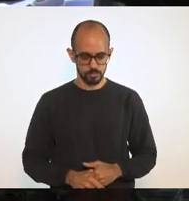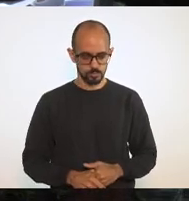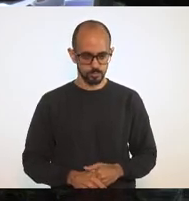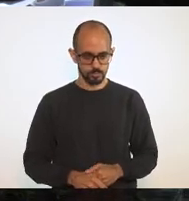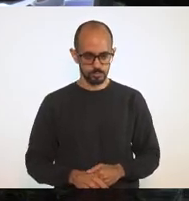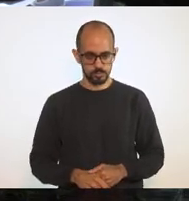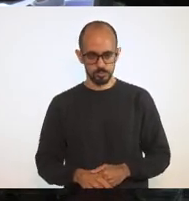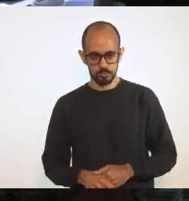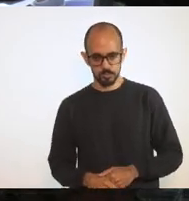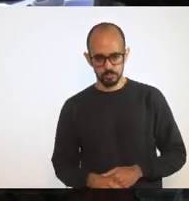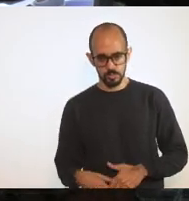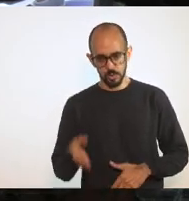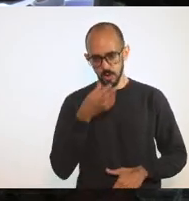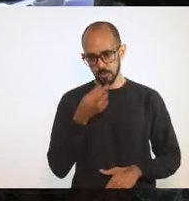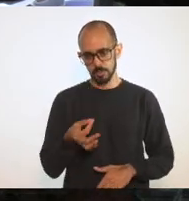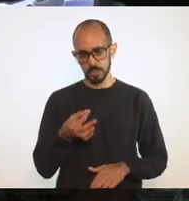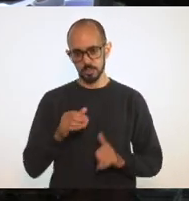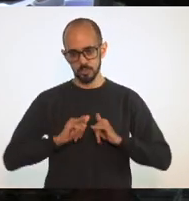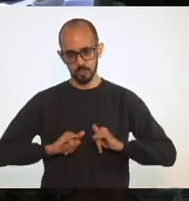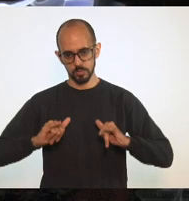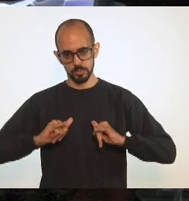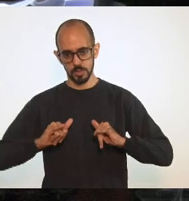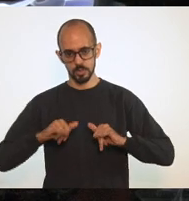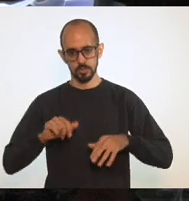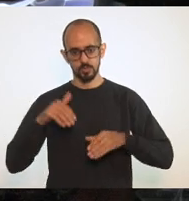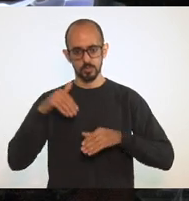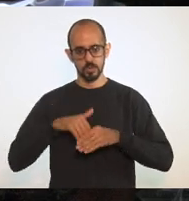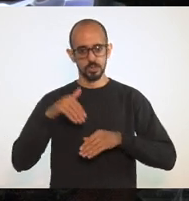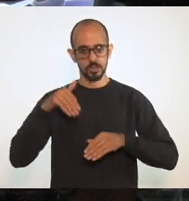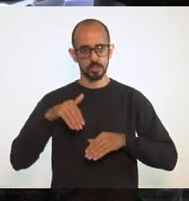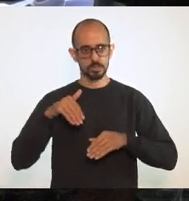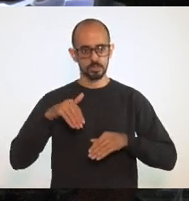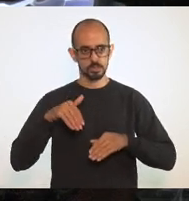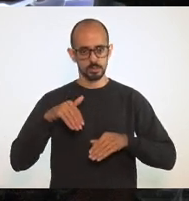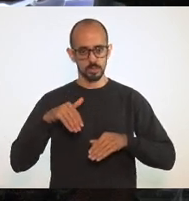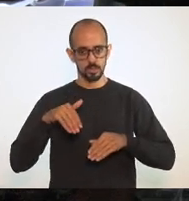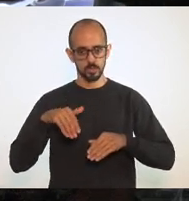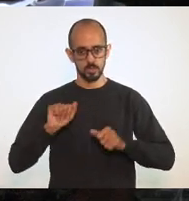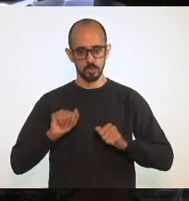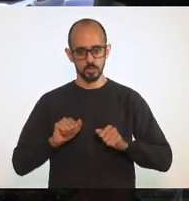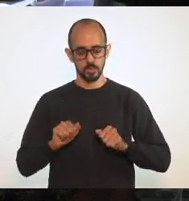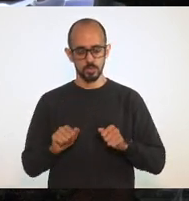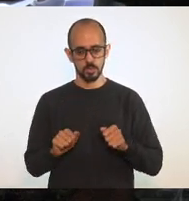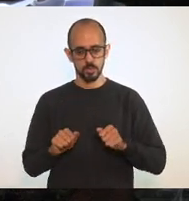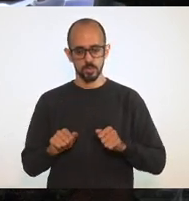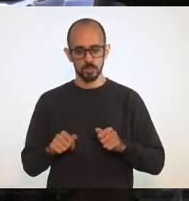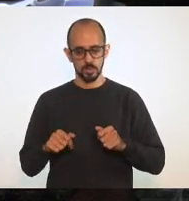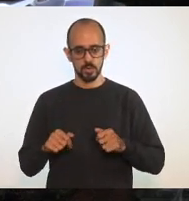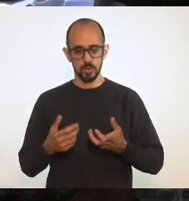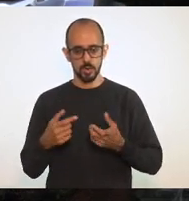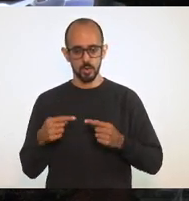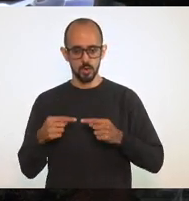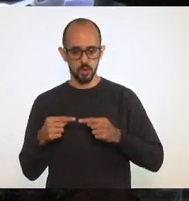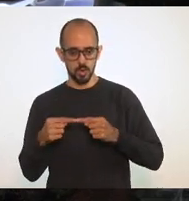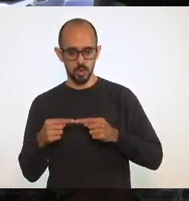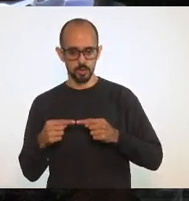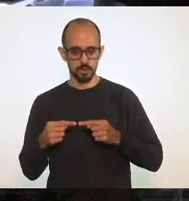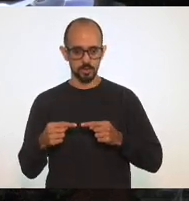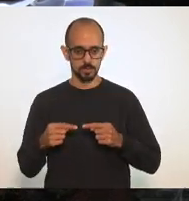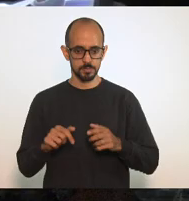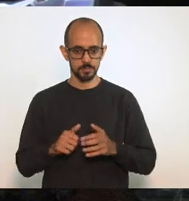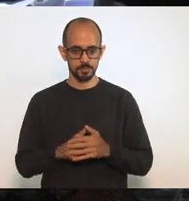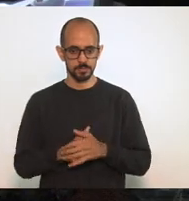Os pareceres emitidos em votação substitutiva com forma final de redação que a presidência defere. Senhores que aprovam, como estão aprovados, vai